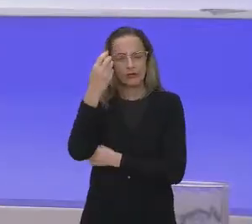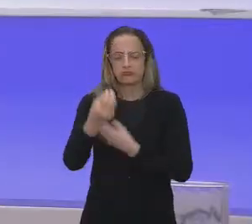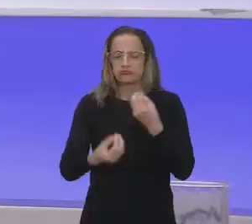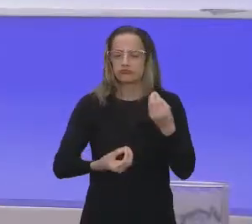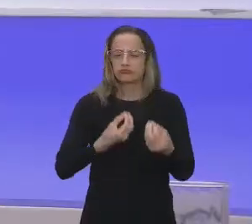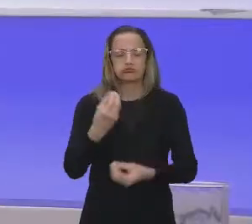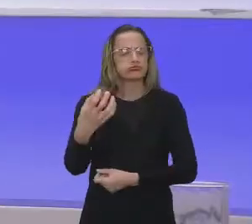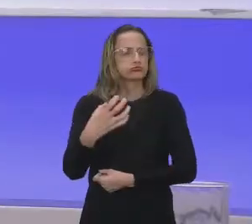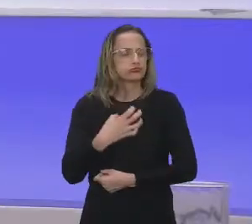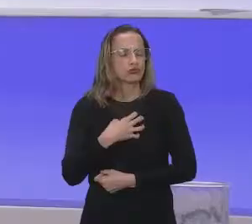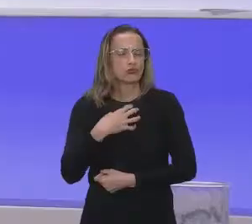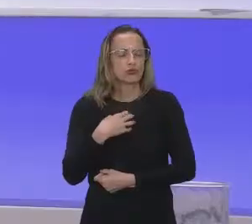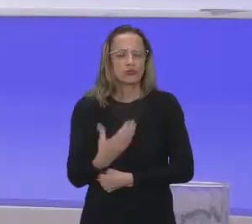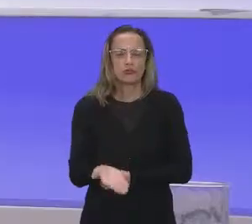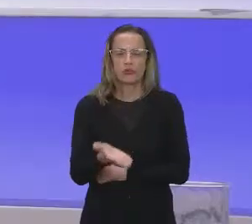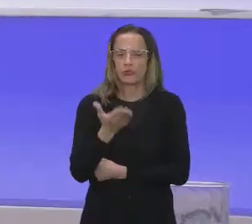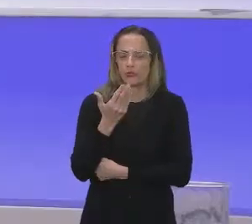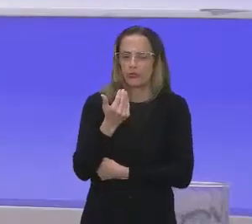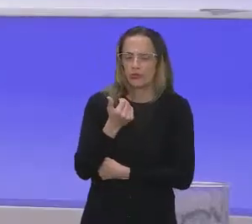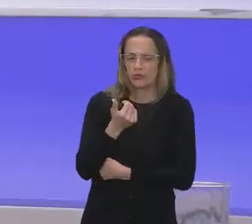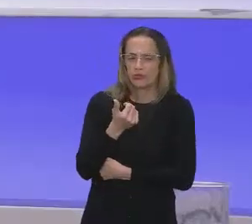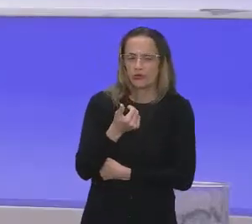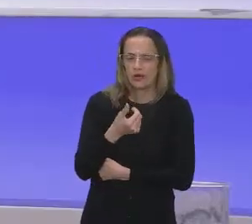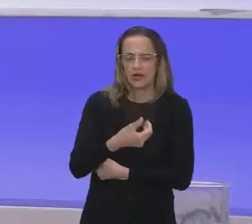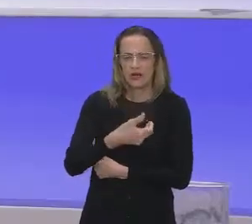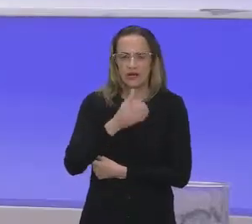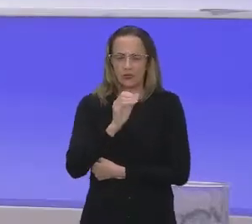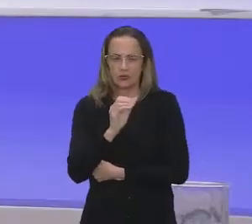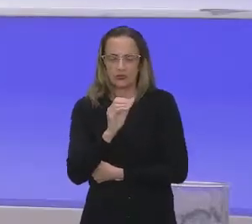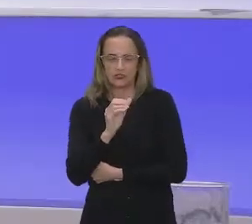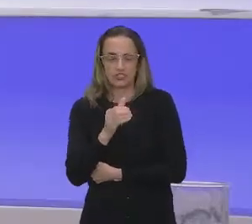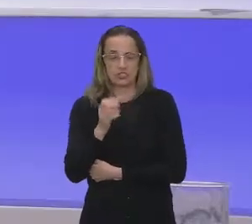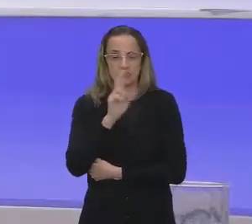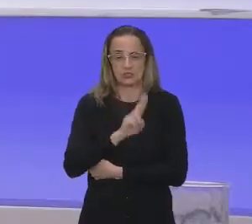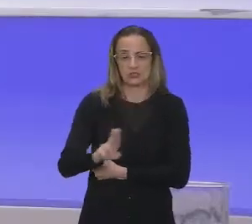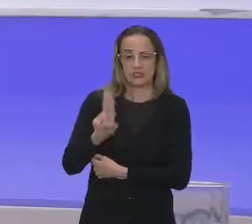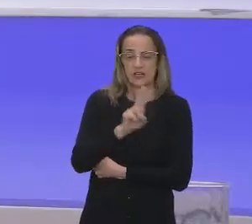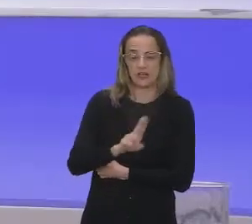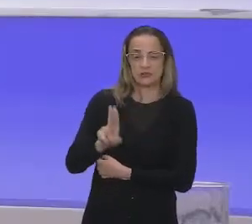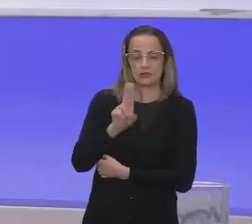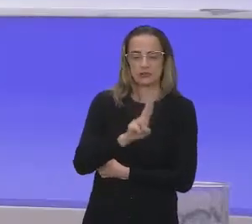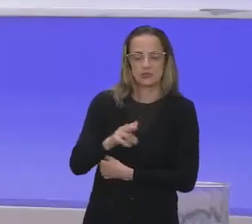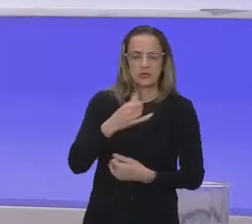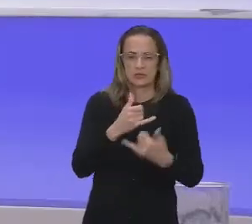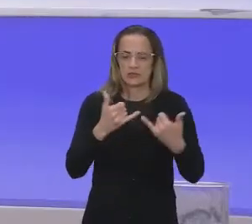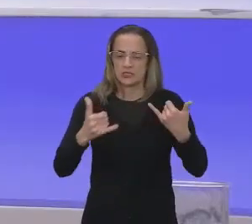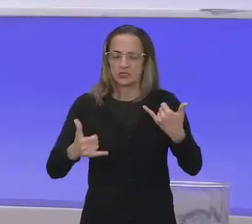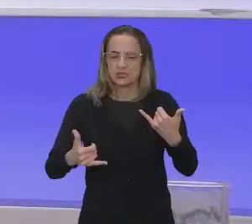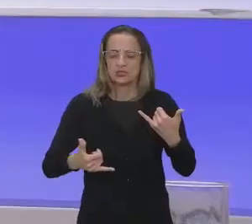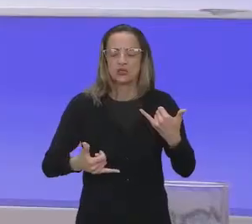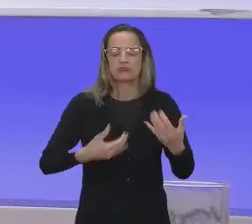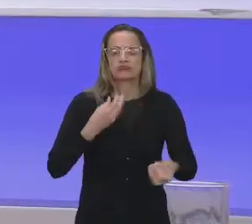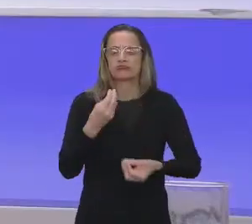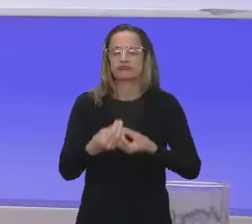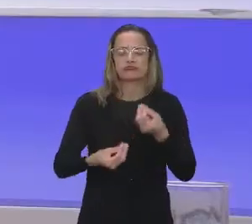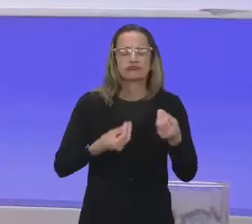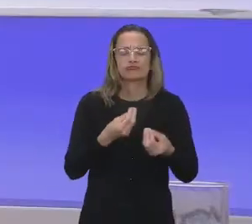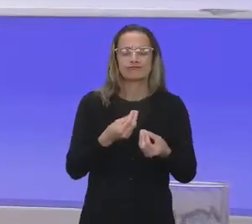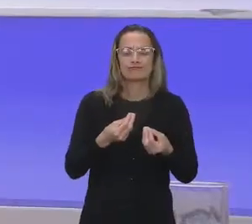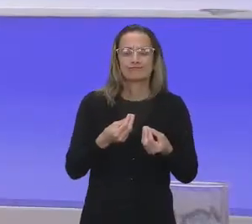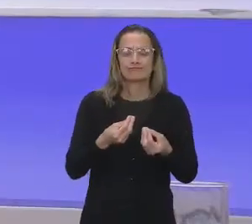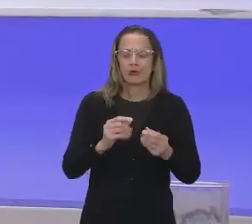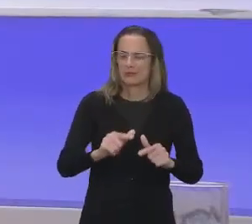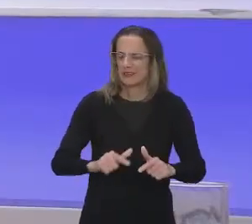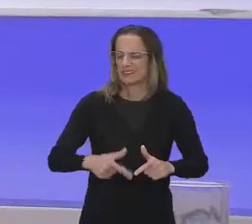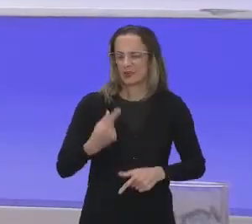de consumo, a forma de utilização da energia, ela é necessária, mas não vai existir uma